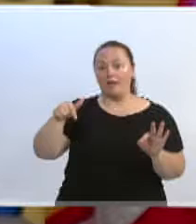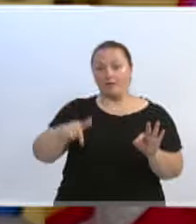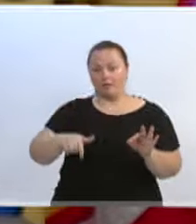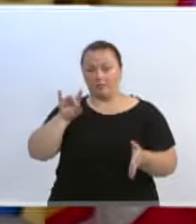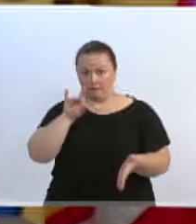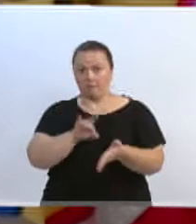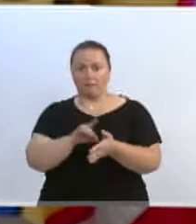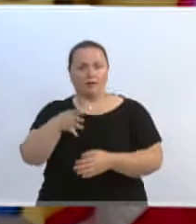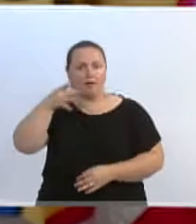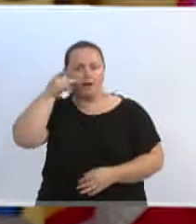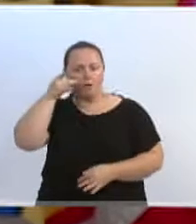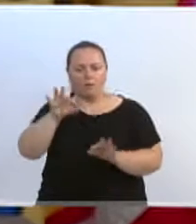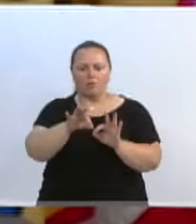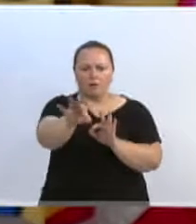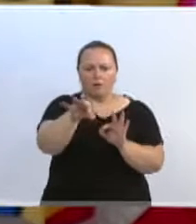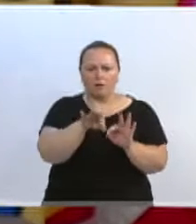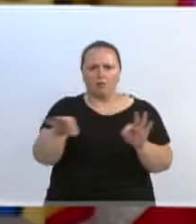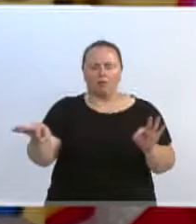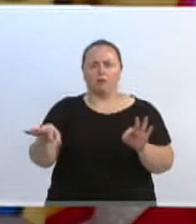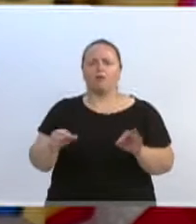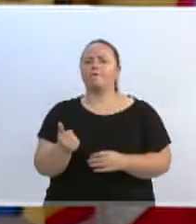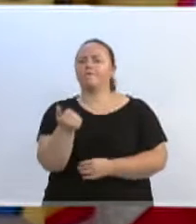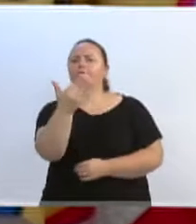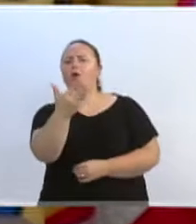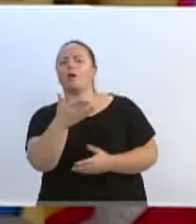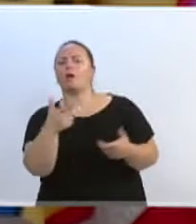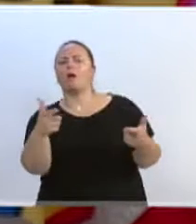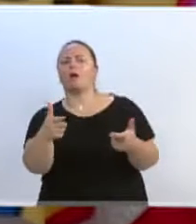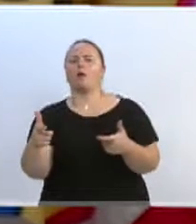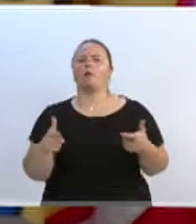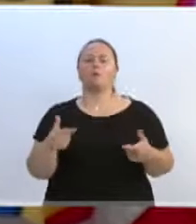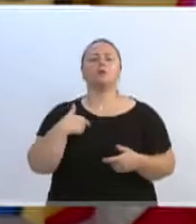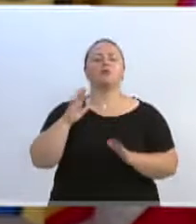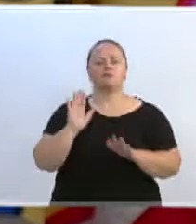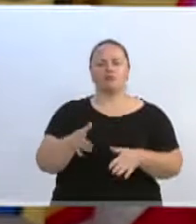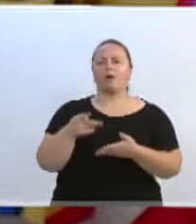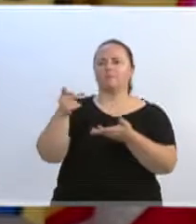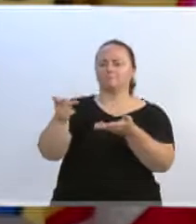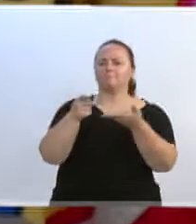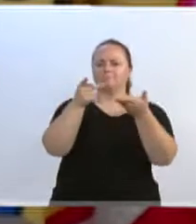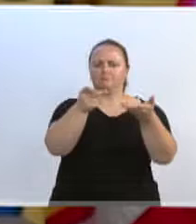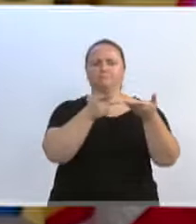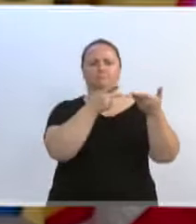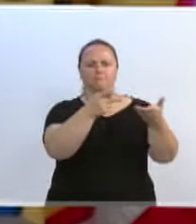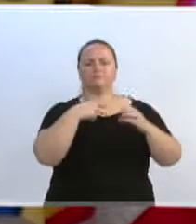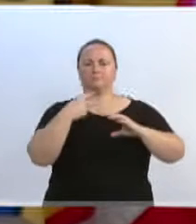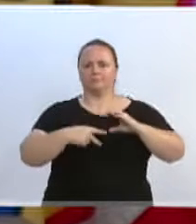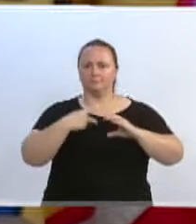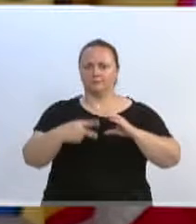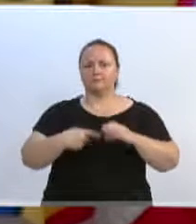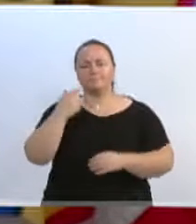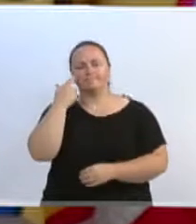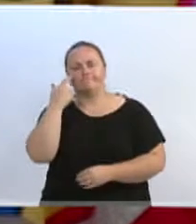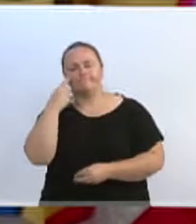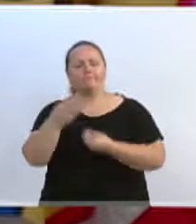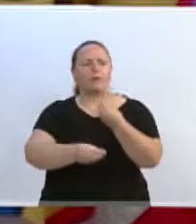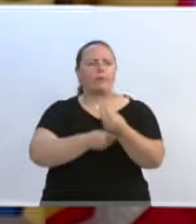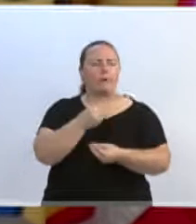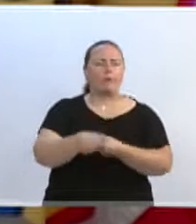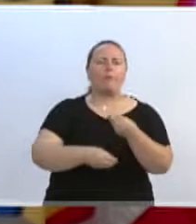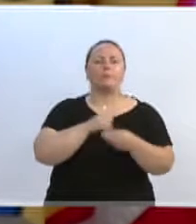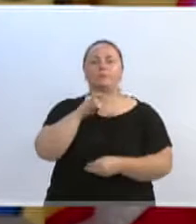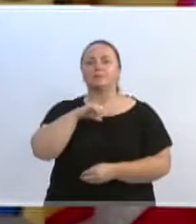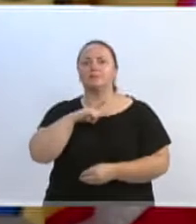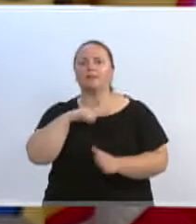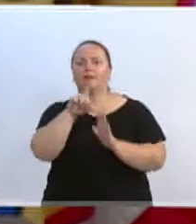real aqui e o que a gente necessita lá na frente. Visitei muitas casas legislativas, né, em busca de legislações novas, como sempre falo,